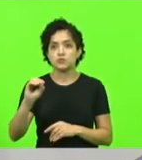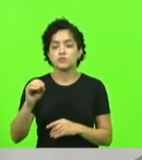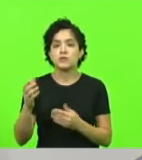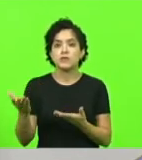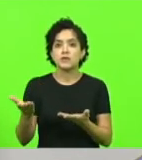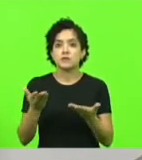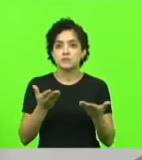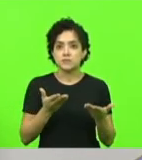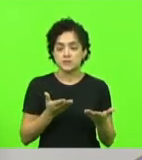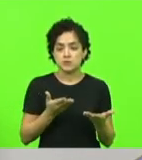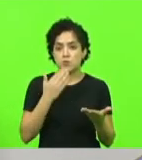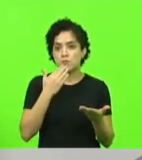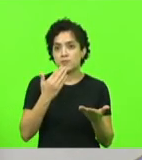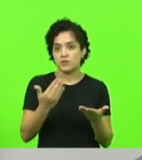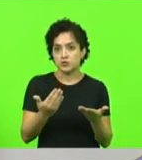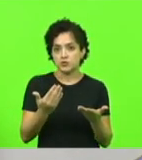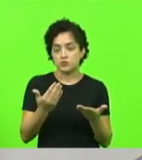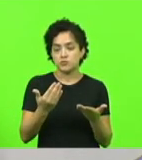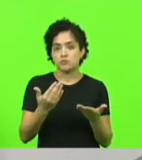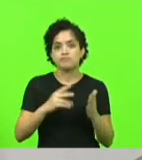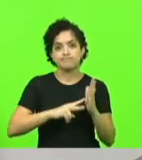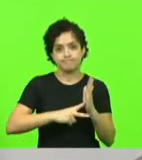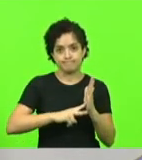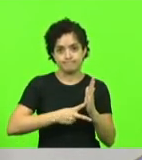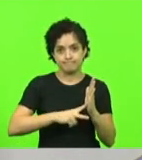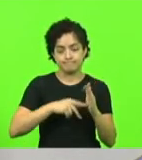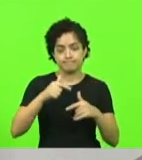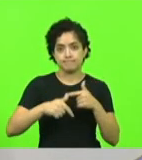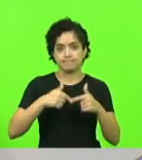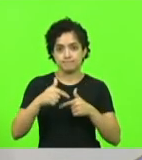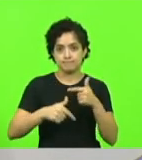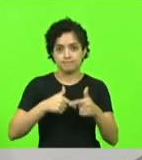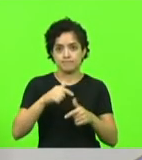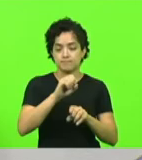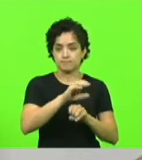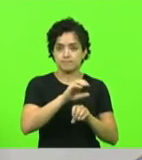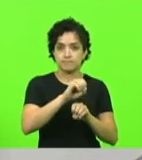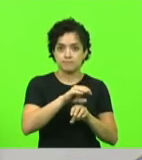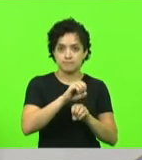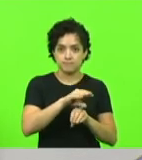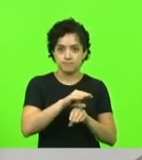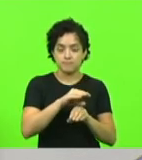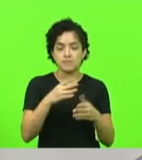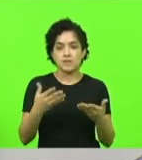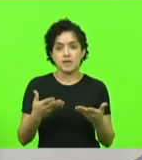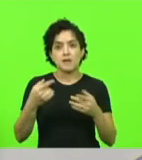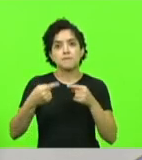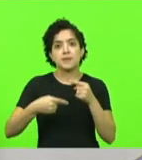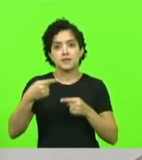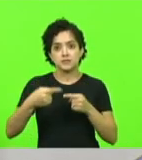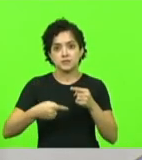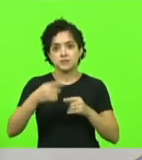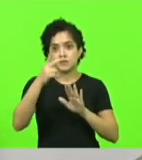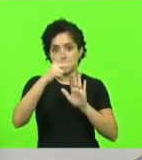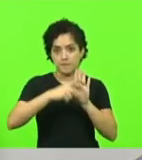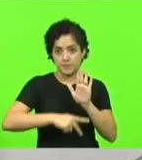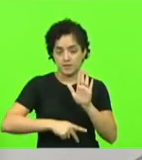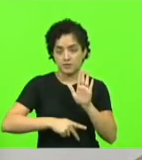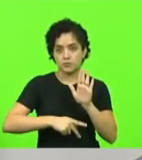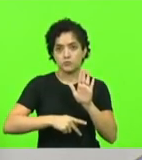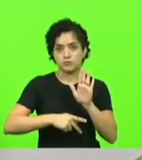uma solicitação do Sindicato dos Trabalhadores em Educação para discutir o plano de cargos e carreira